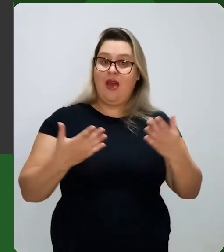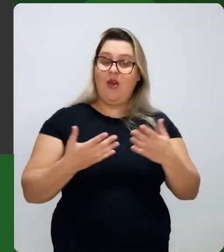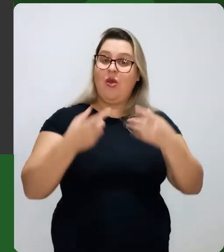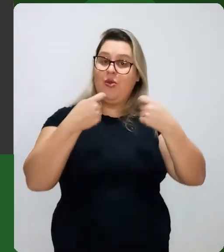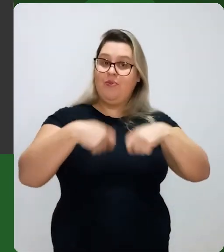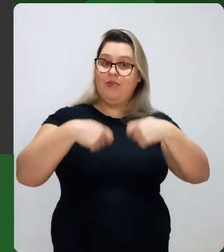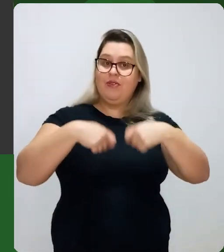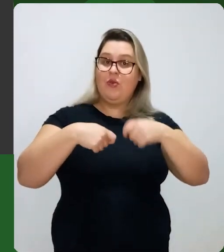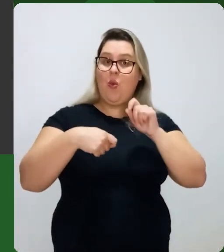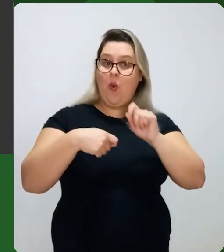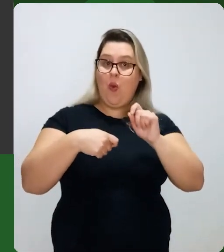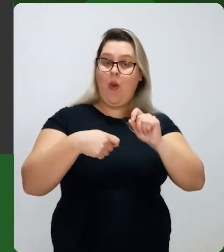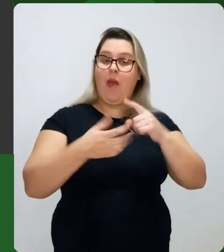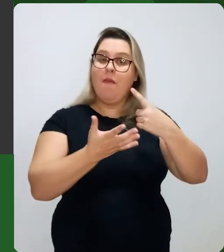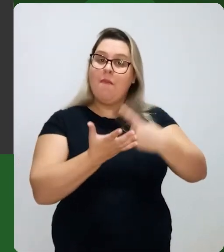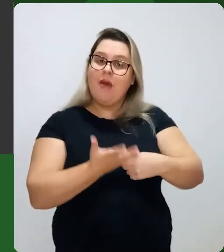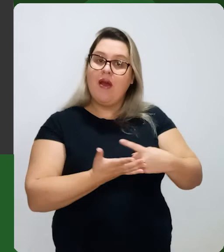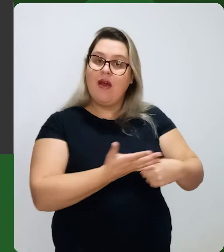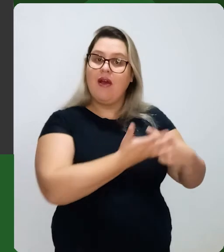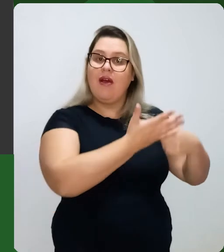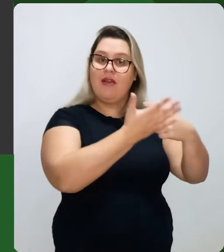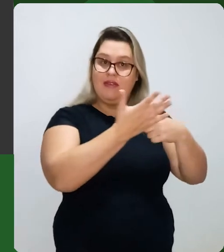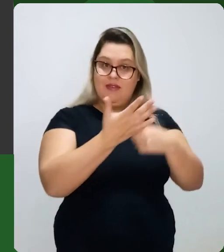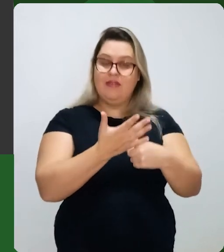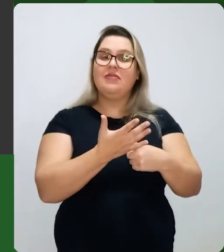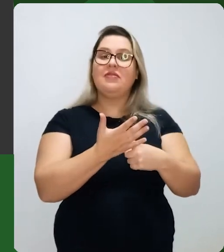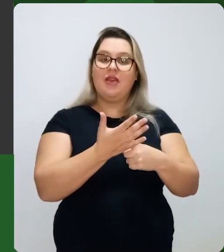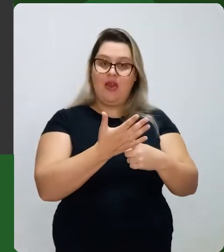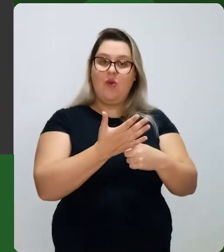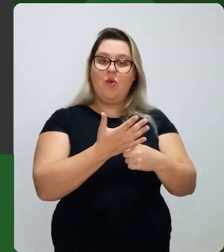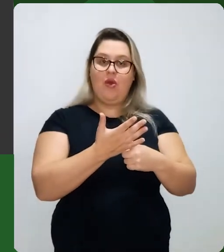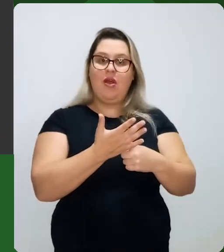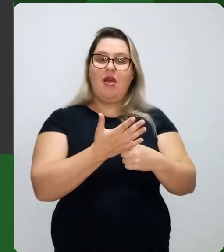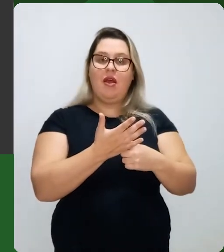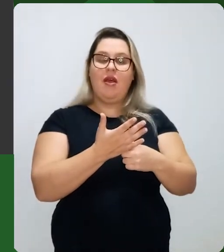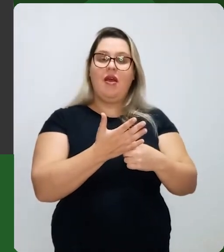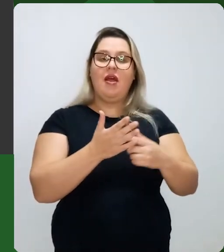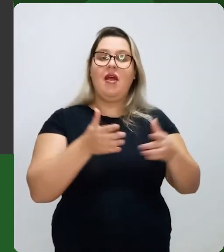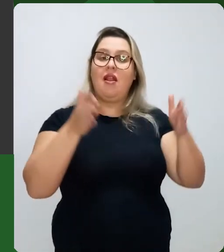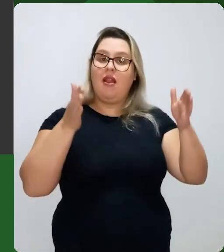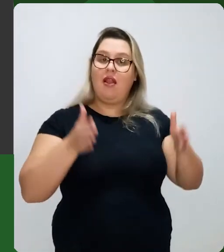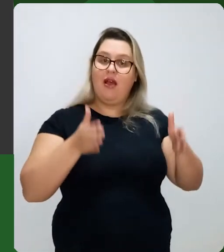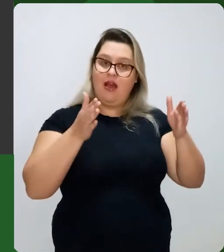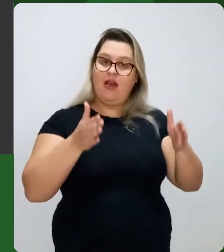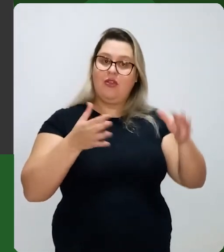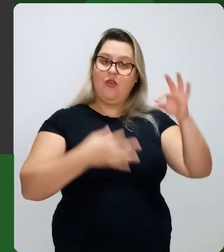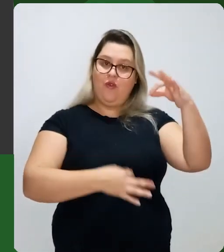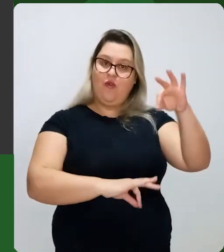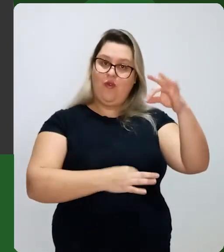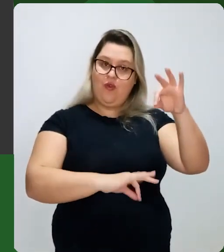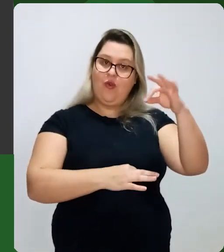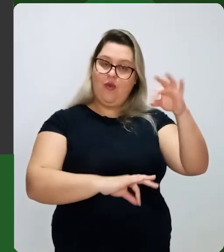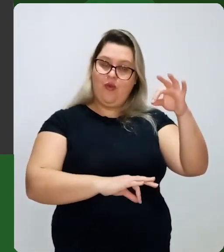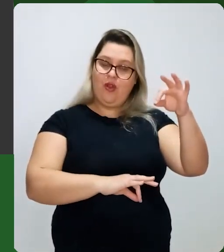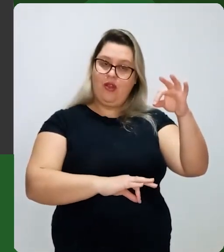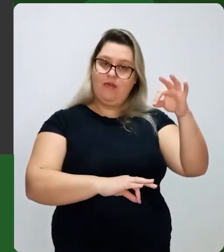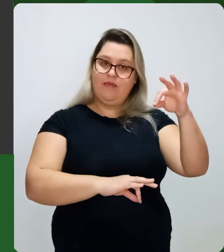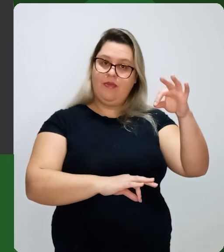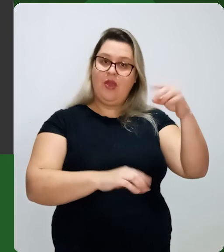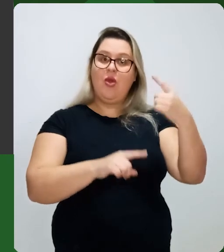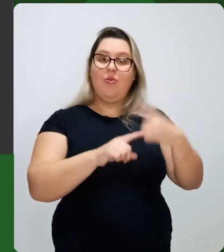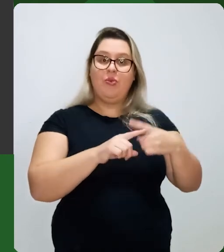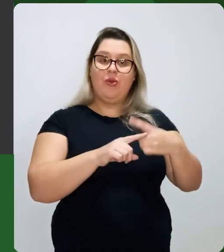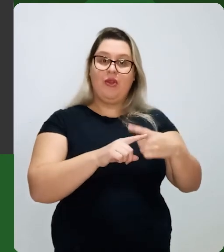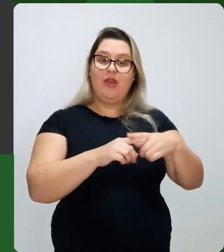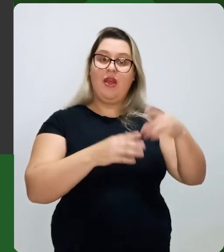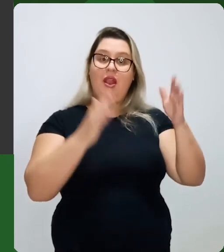preciso dizer para vocês que o ideal é que eu faça essas marcações nas duas laterais da folha, porque ligando,